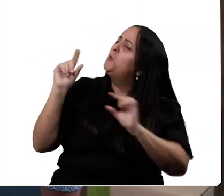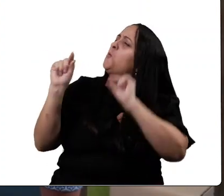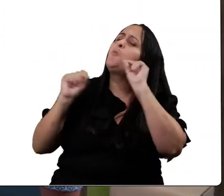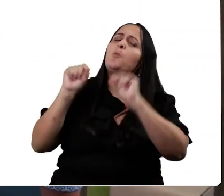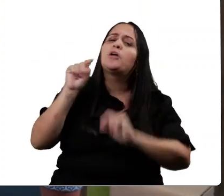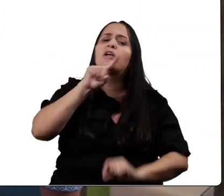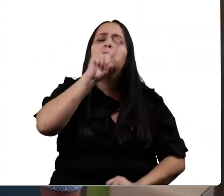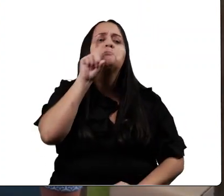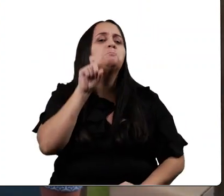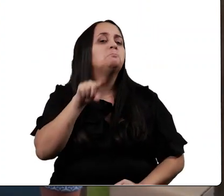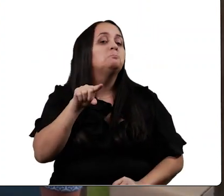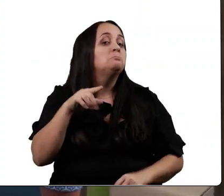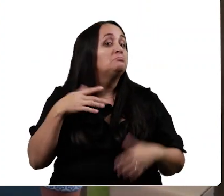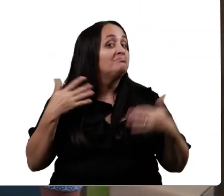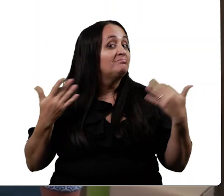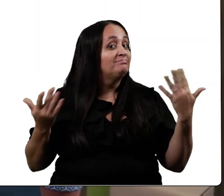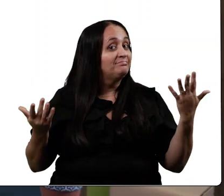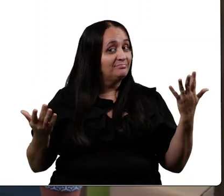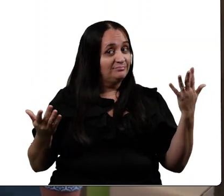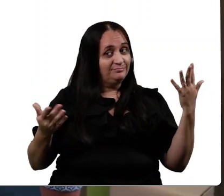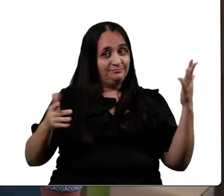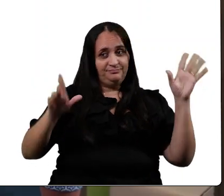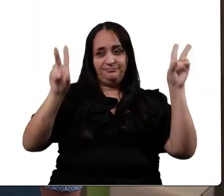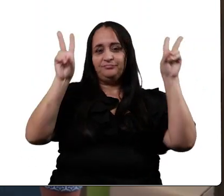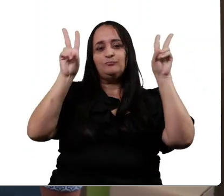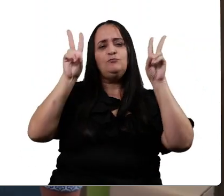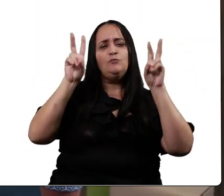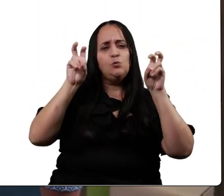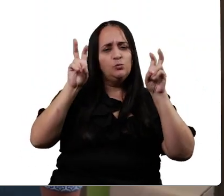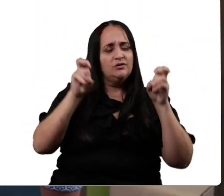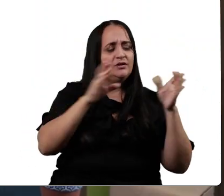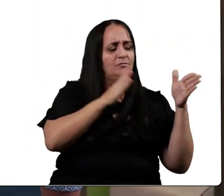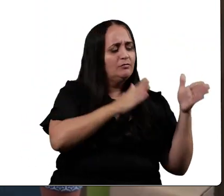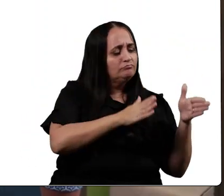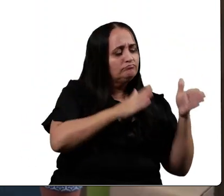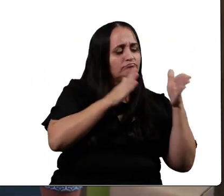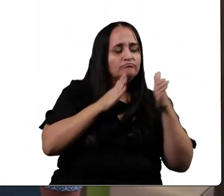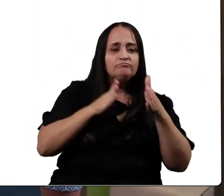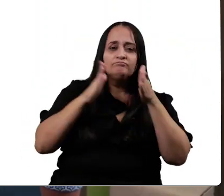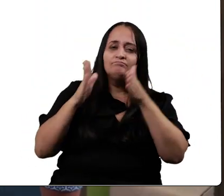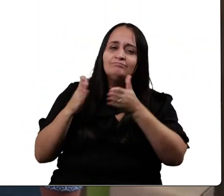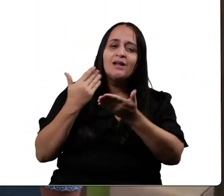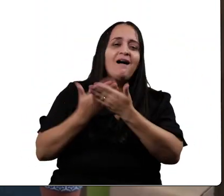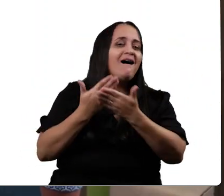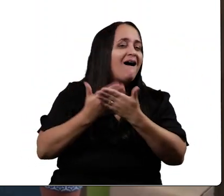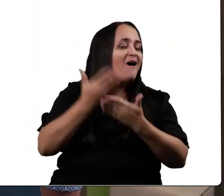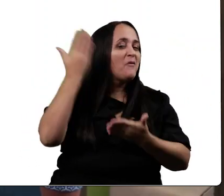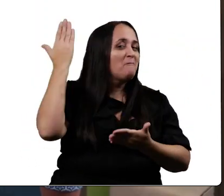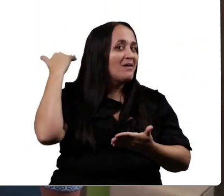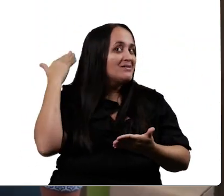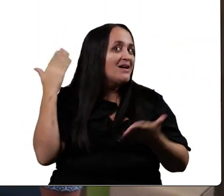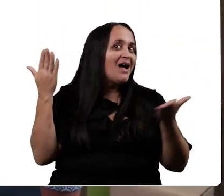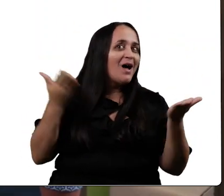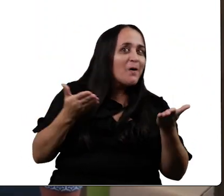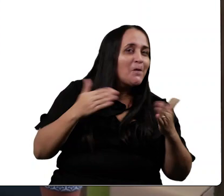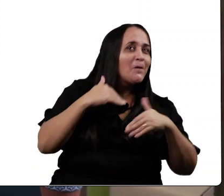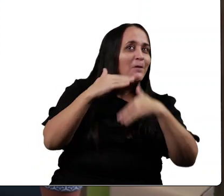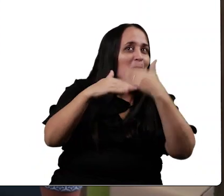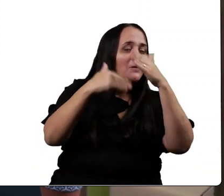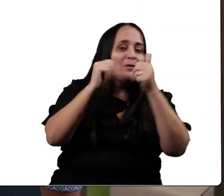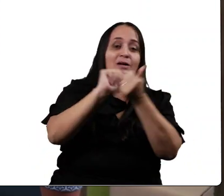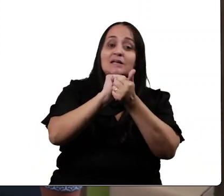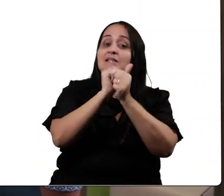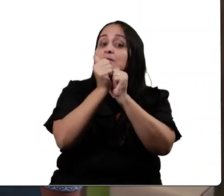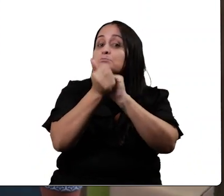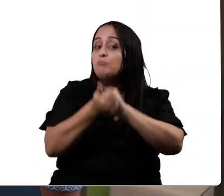temas que a gente está abordando nessa sequência são relacionados a esporte. Então, na nossa aula de hoje, nós